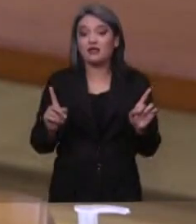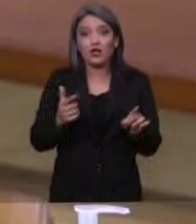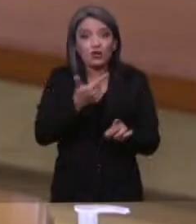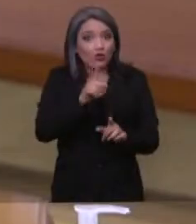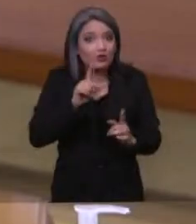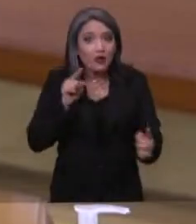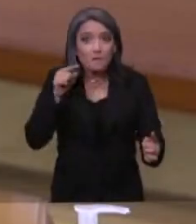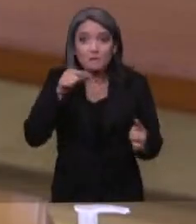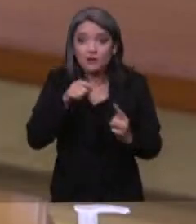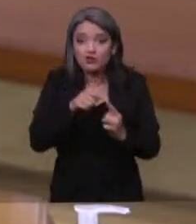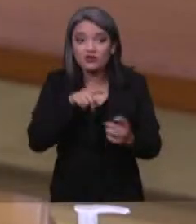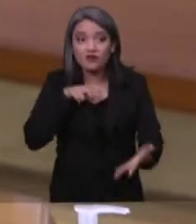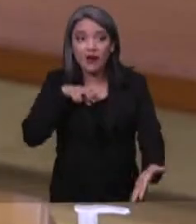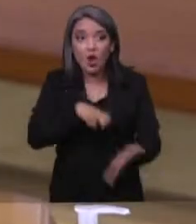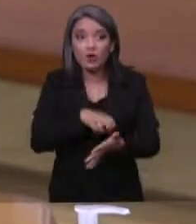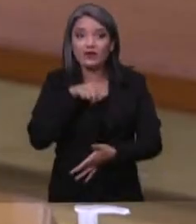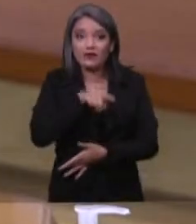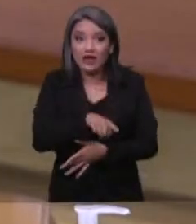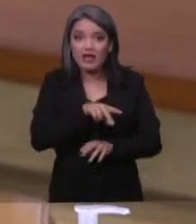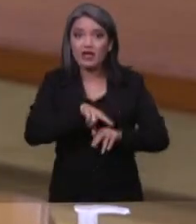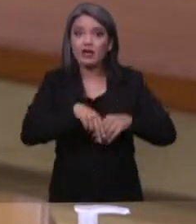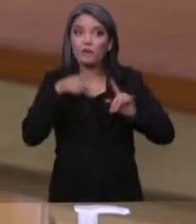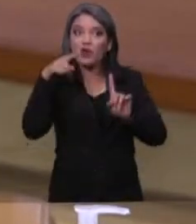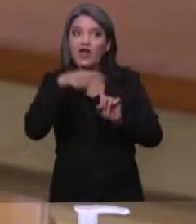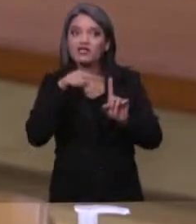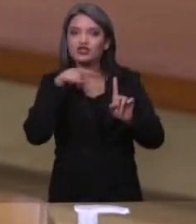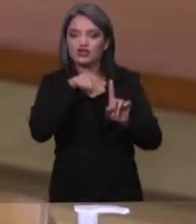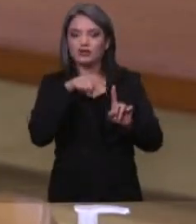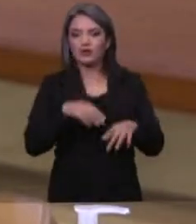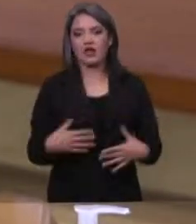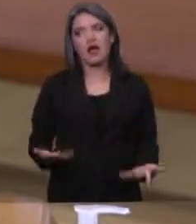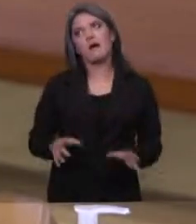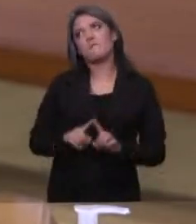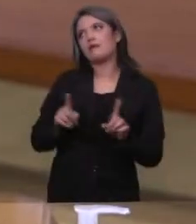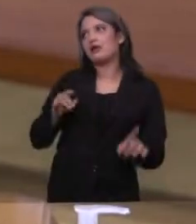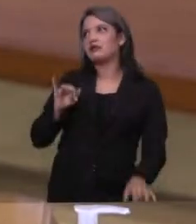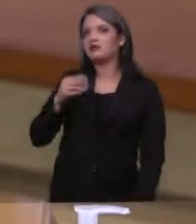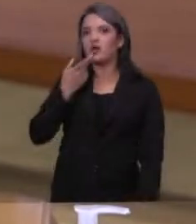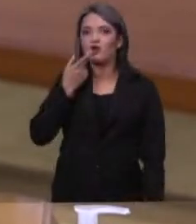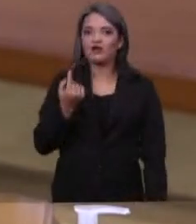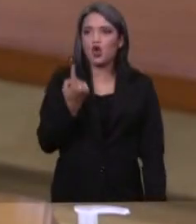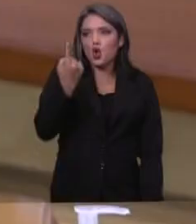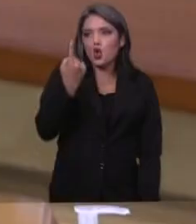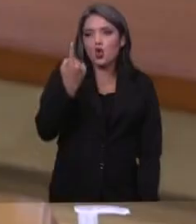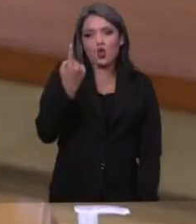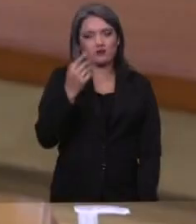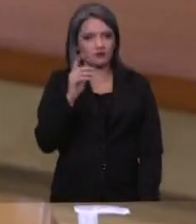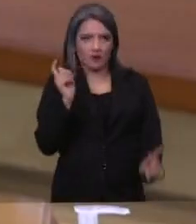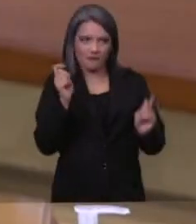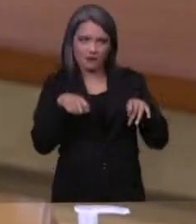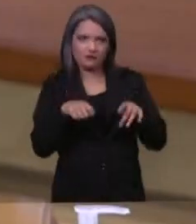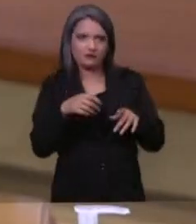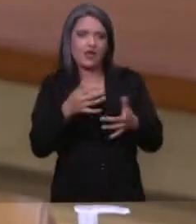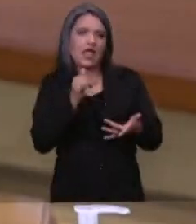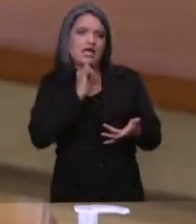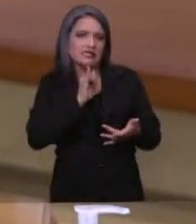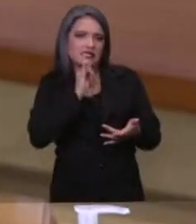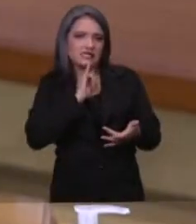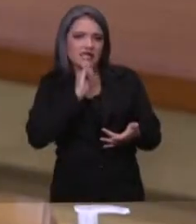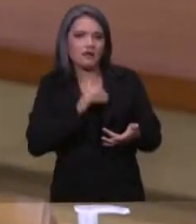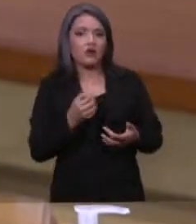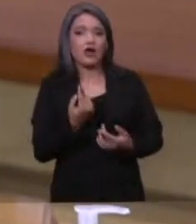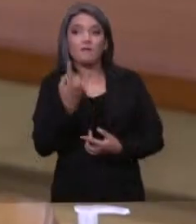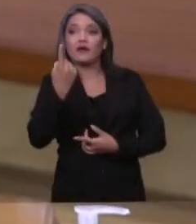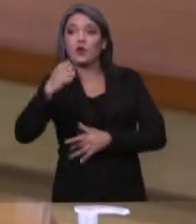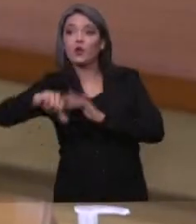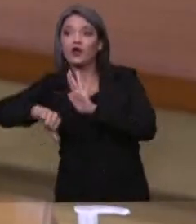justificativa suficiente para condená-lo. Ora, mas se eu condenar só em um crime, vamos por hipótese, a pena é